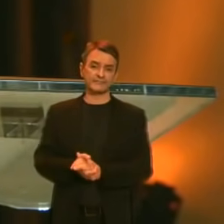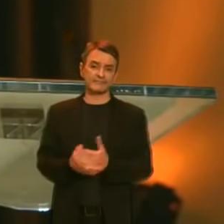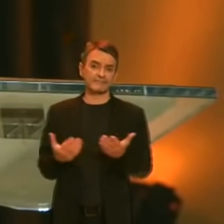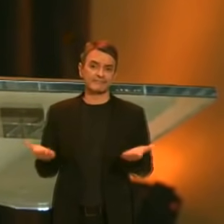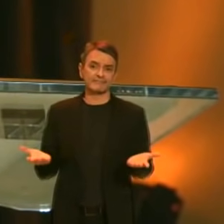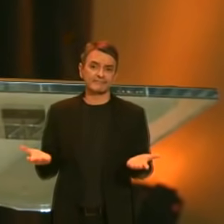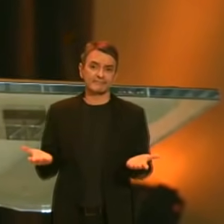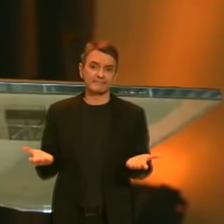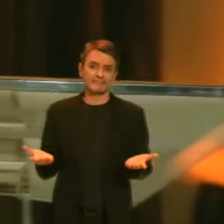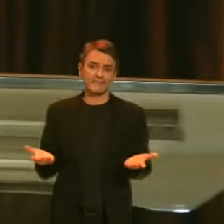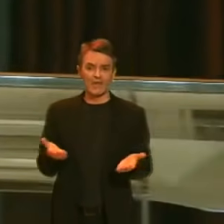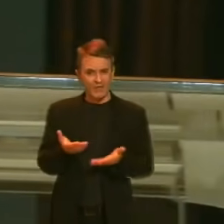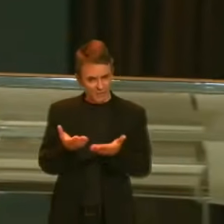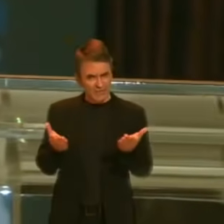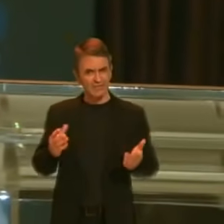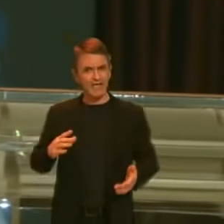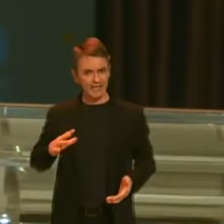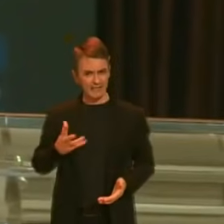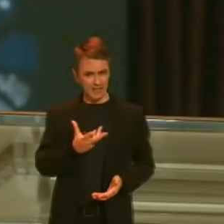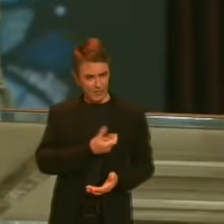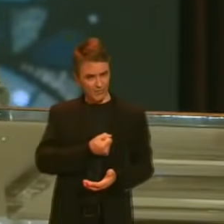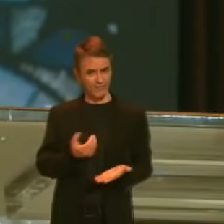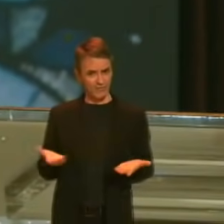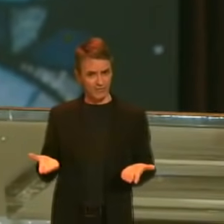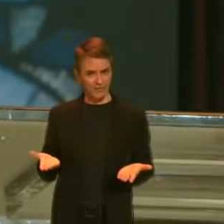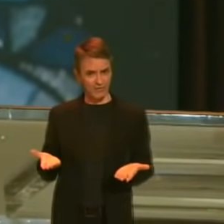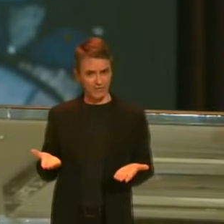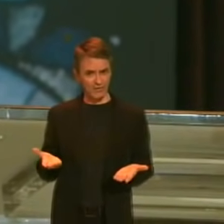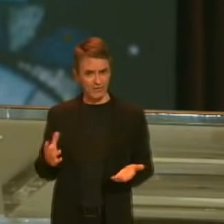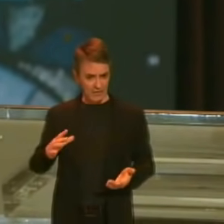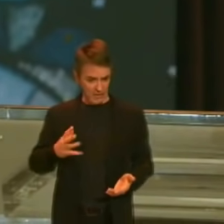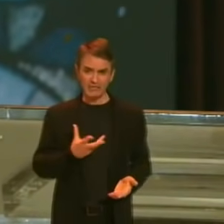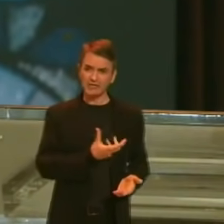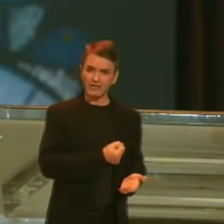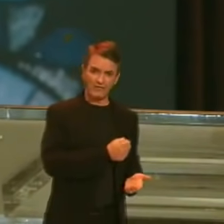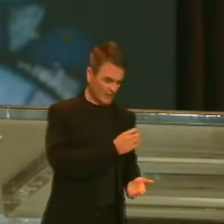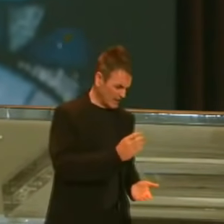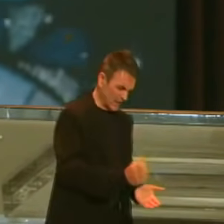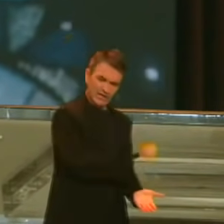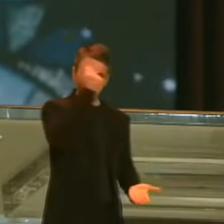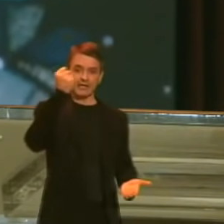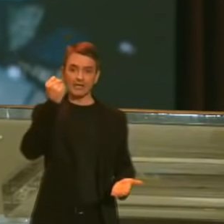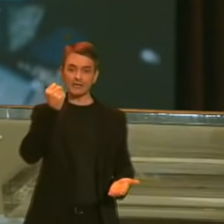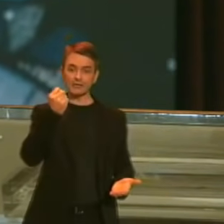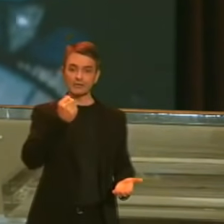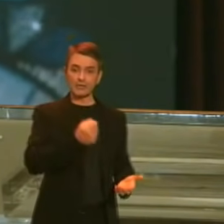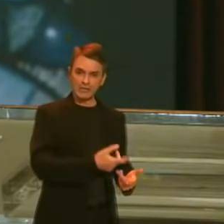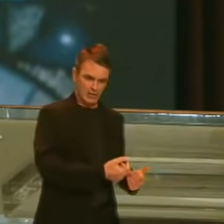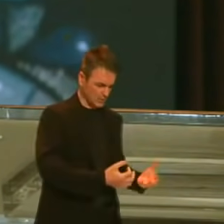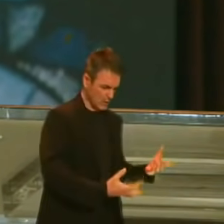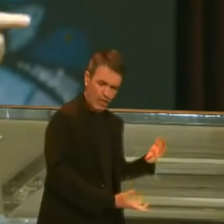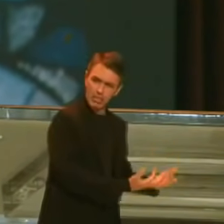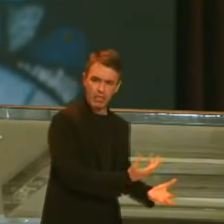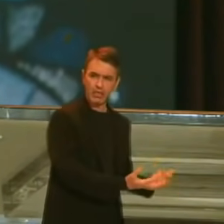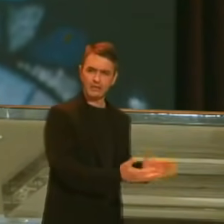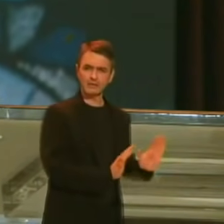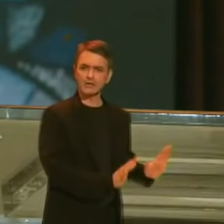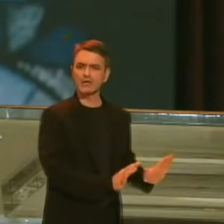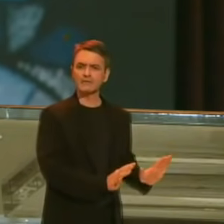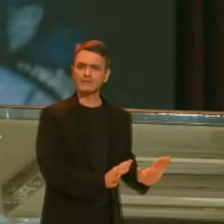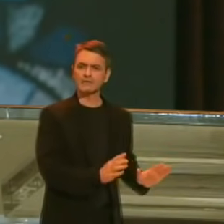é salvo, a Bíblia diz que você foi arrancado do reino das trevas e colocado no reino da luz do amor do